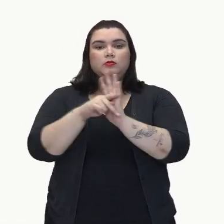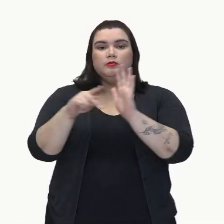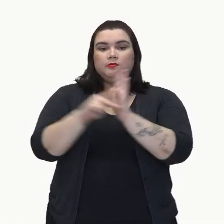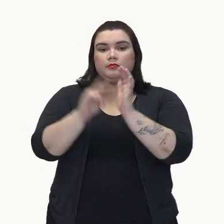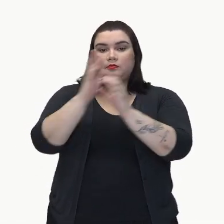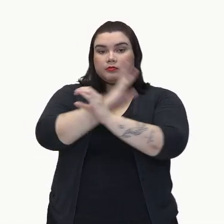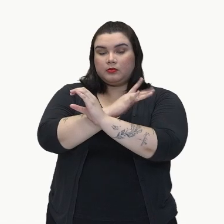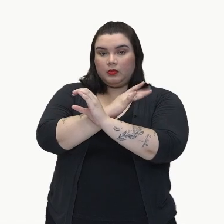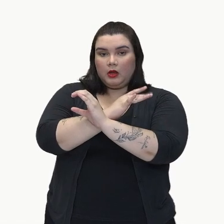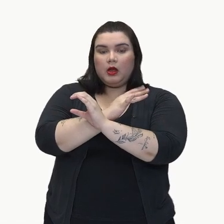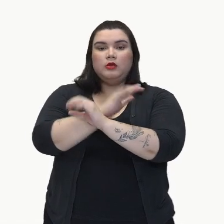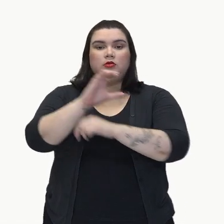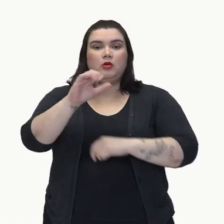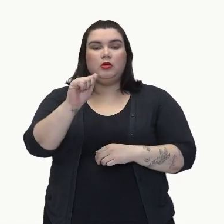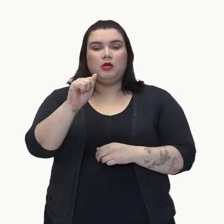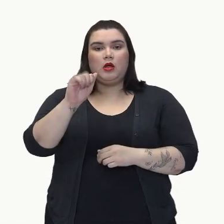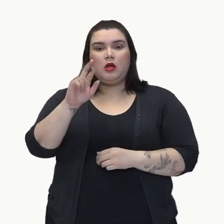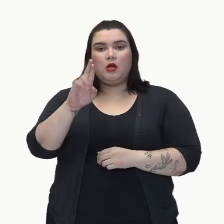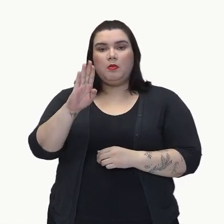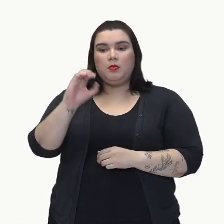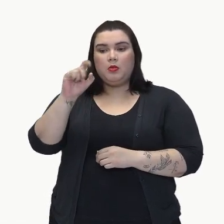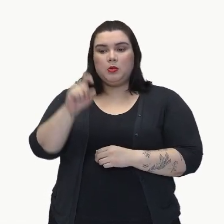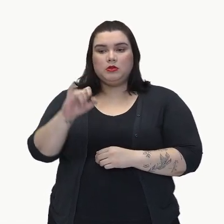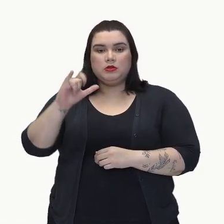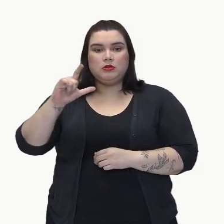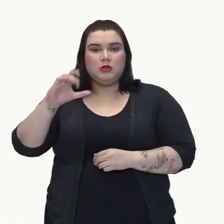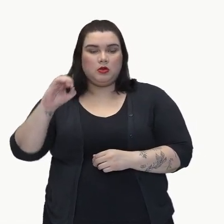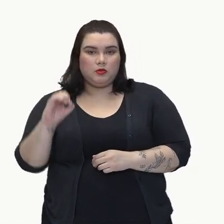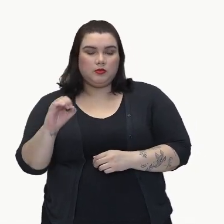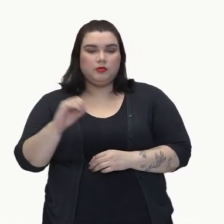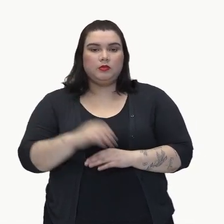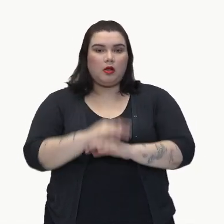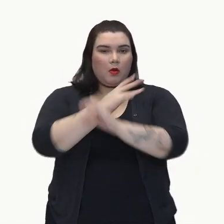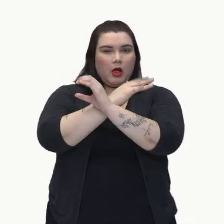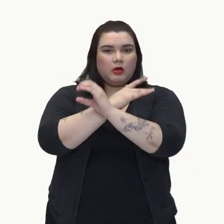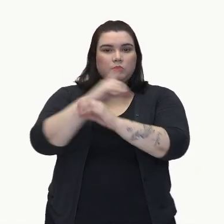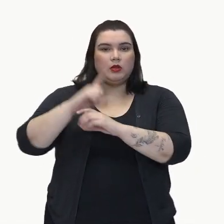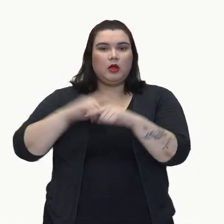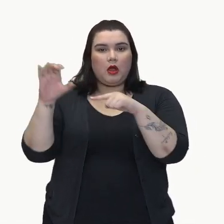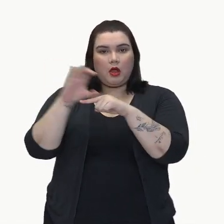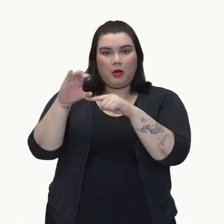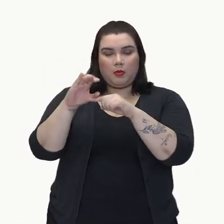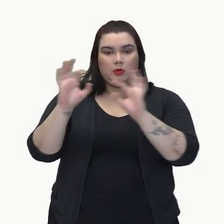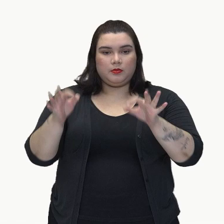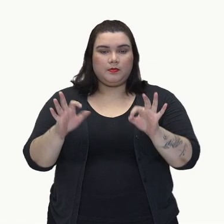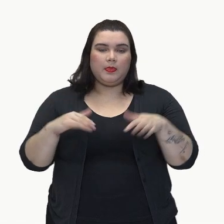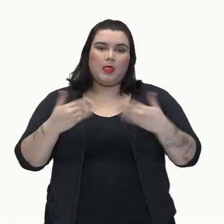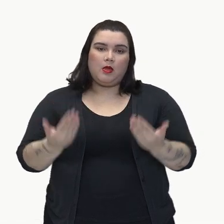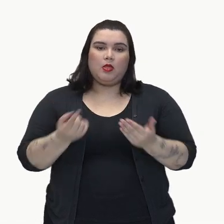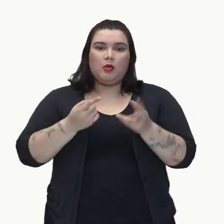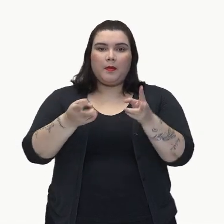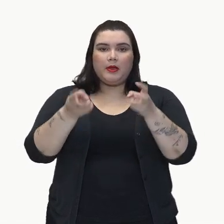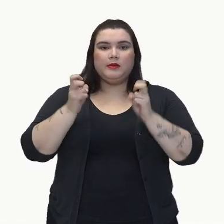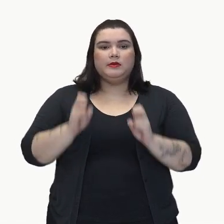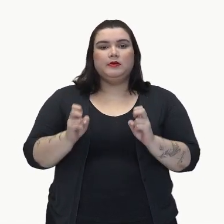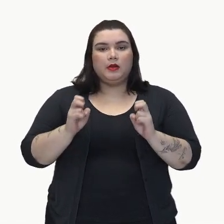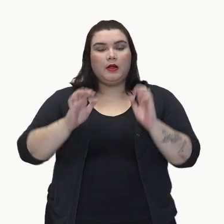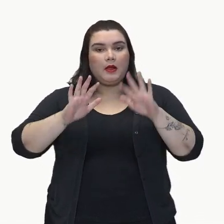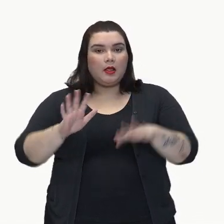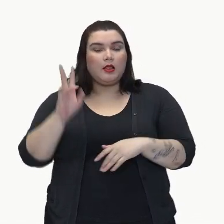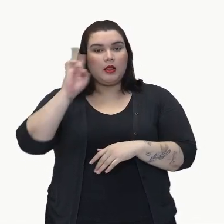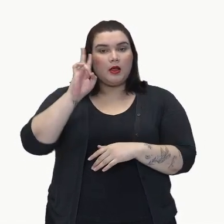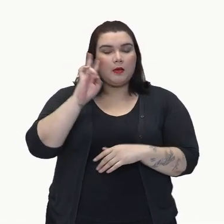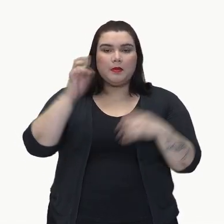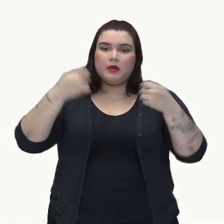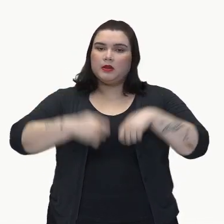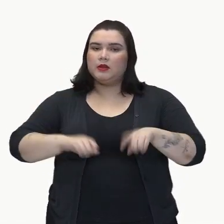ácidos carboxílicos. Então, assim que a gente reconhece, lembrando que não